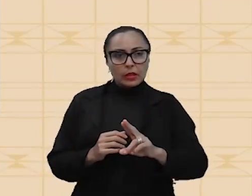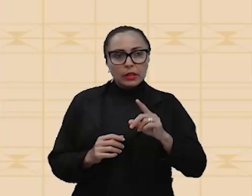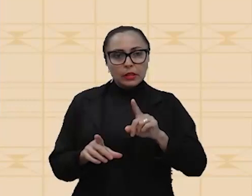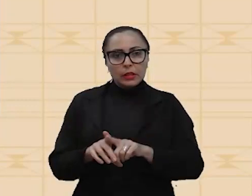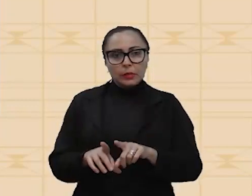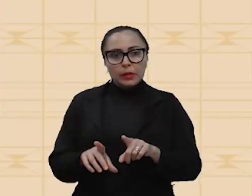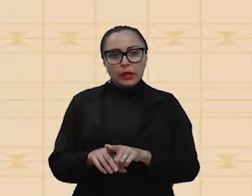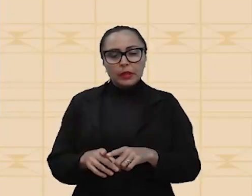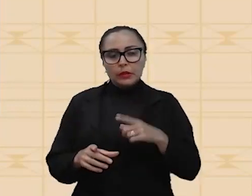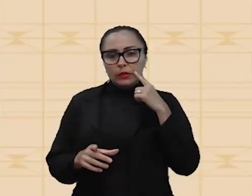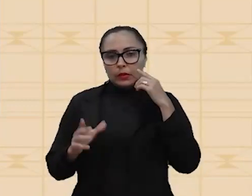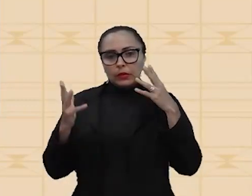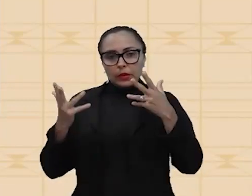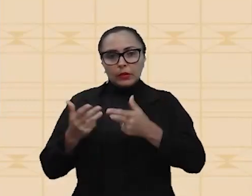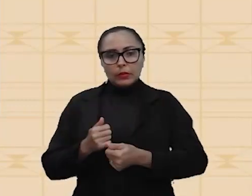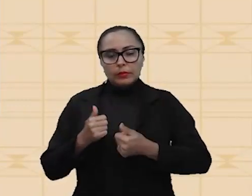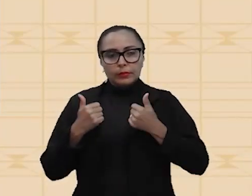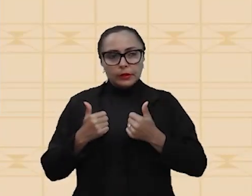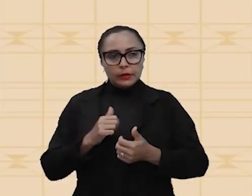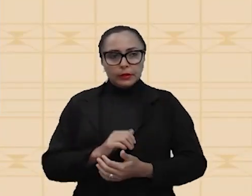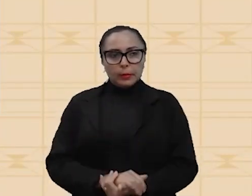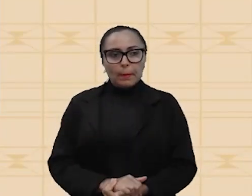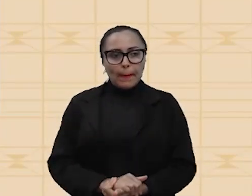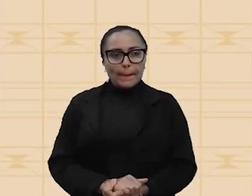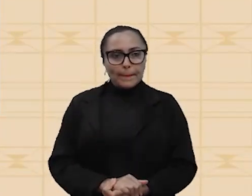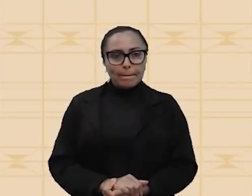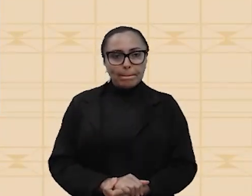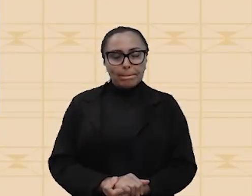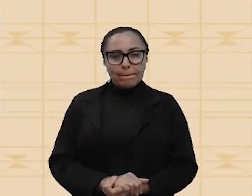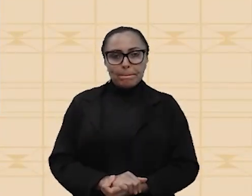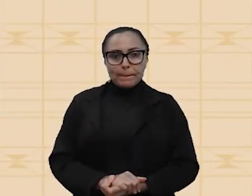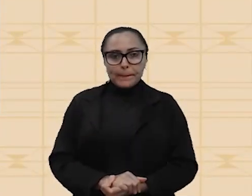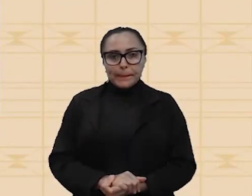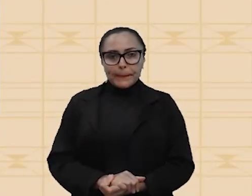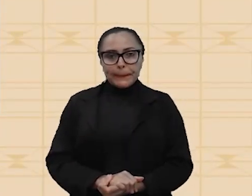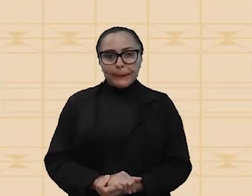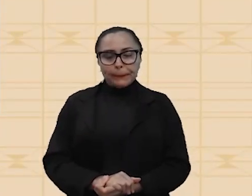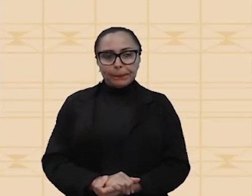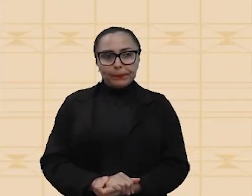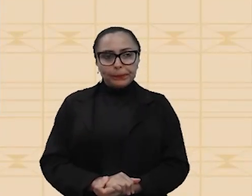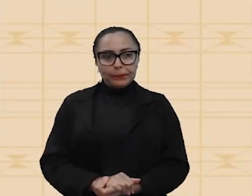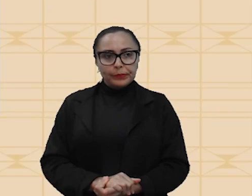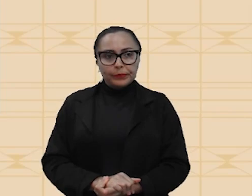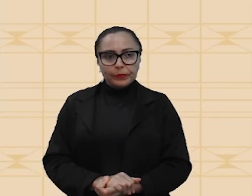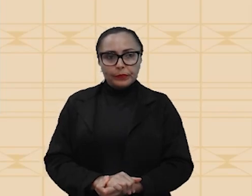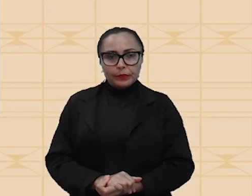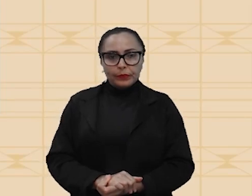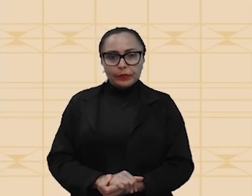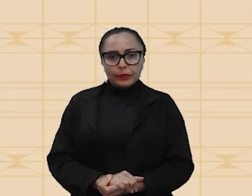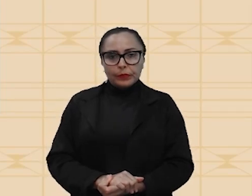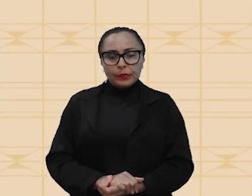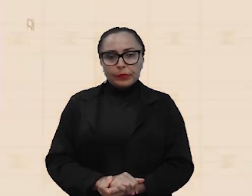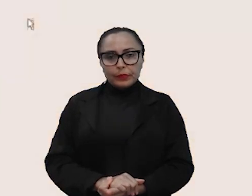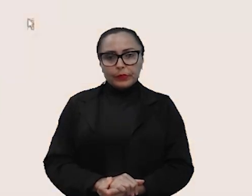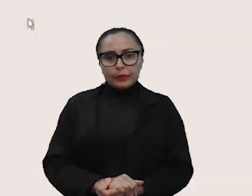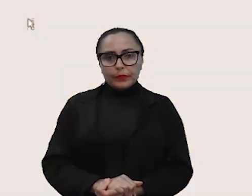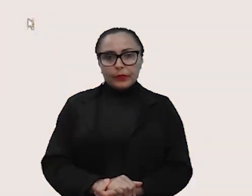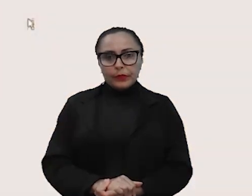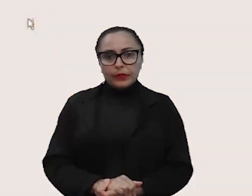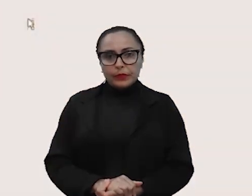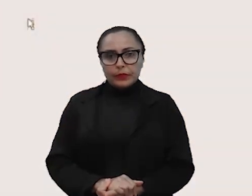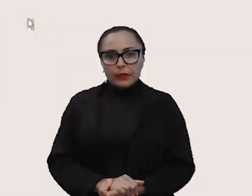total. Belezinha? Vamos fazer exercício para que você entenda melhor sobre isso que nós estamos falando. Então, ó, na nossa imagem temos